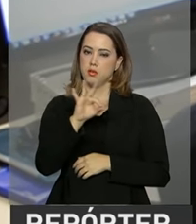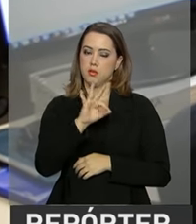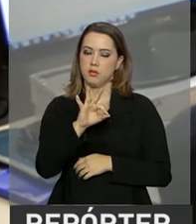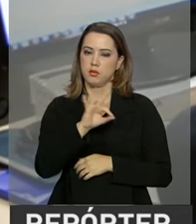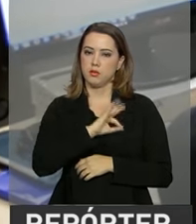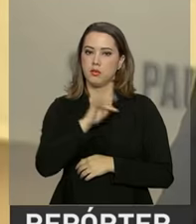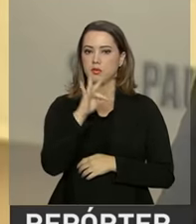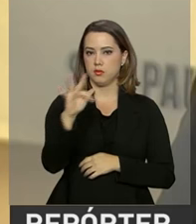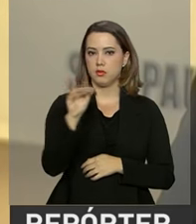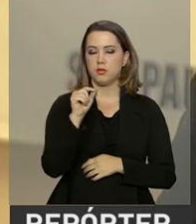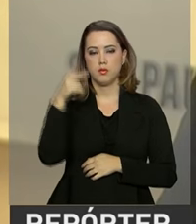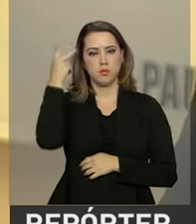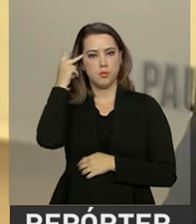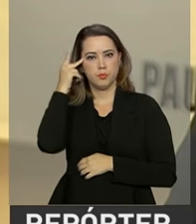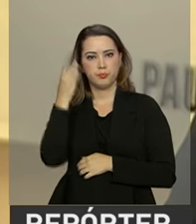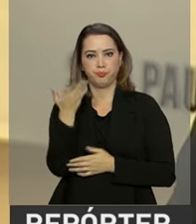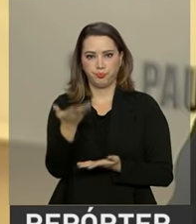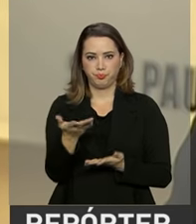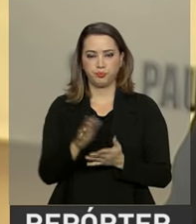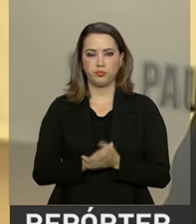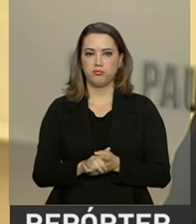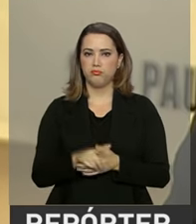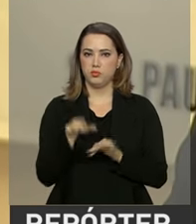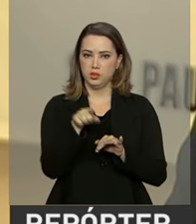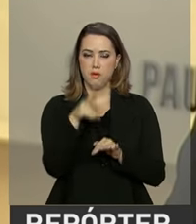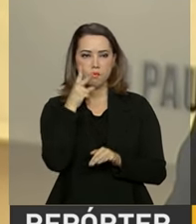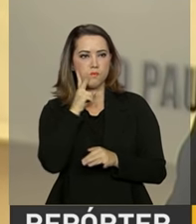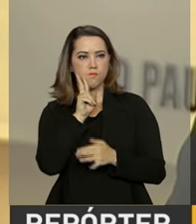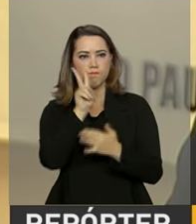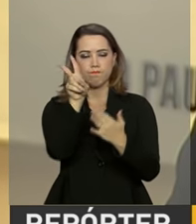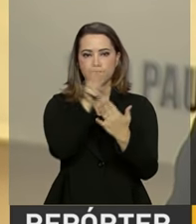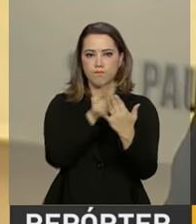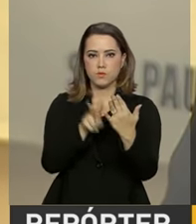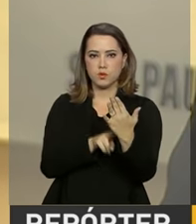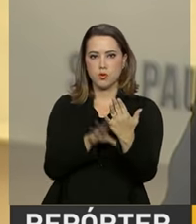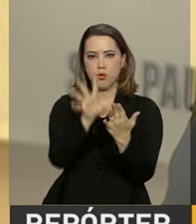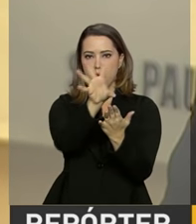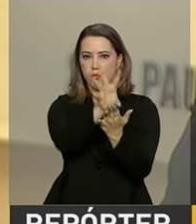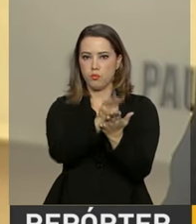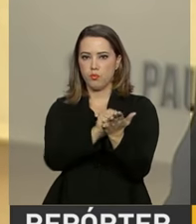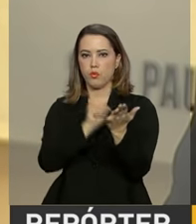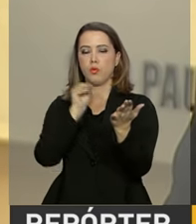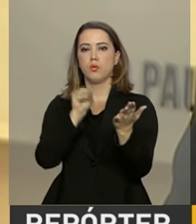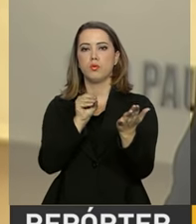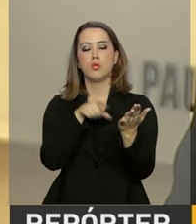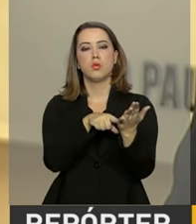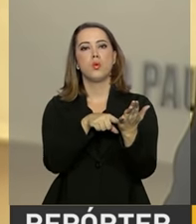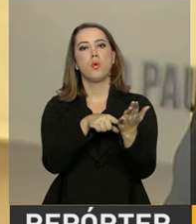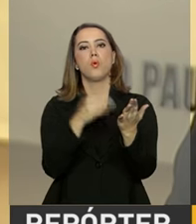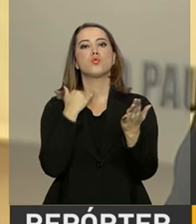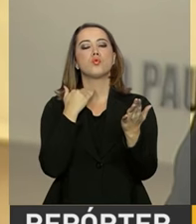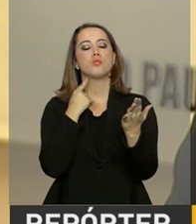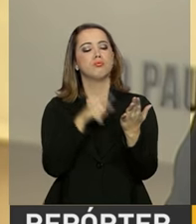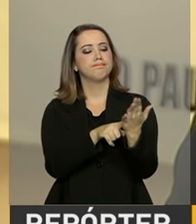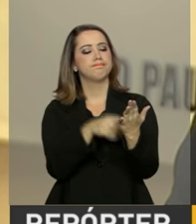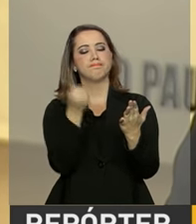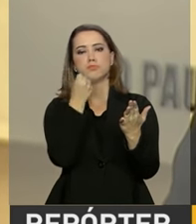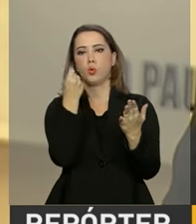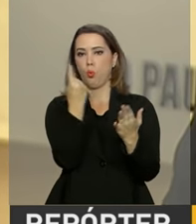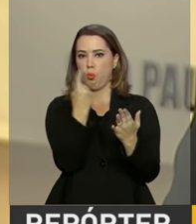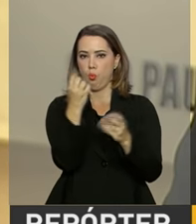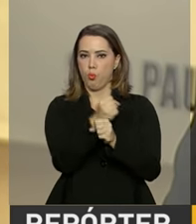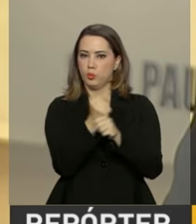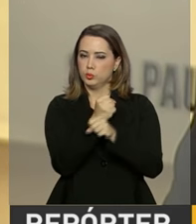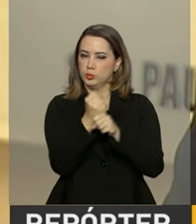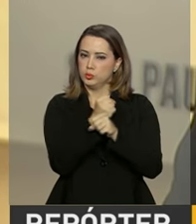em São Paulo hipoteticamente falando você pega um extrato bancário onde você tem uma movimentação financeira de um ano aproximadamente